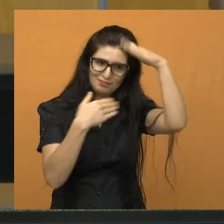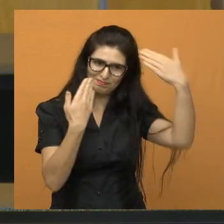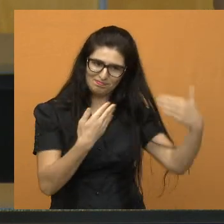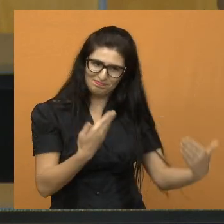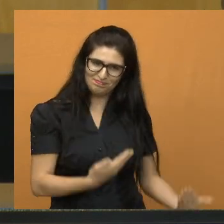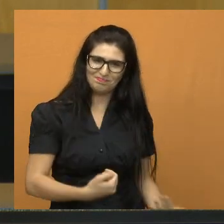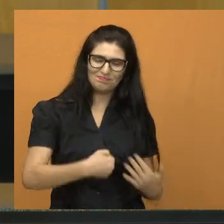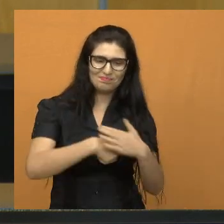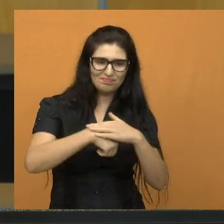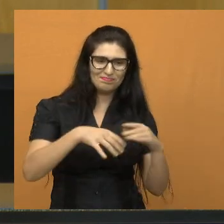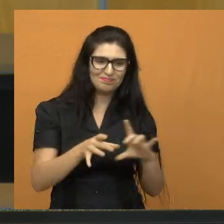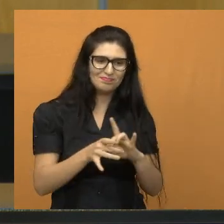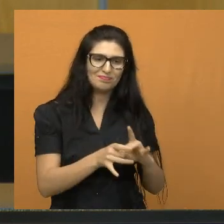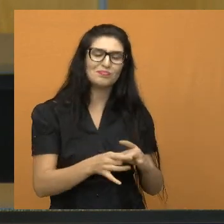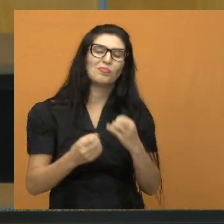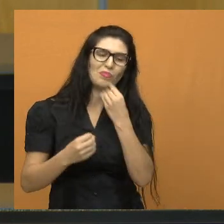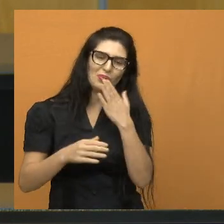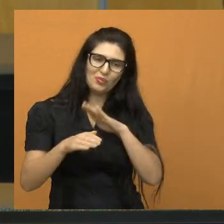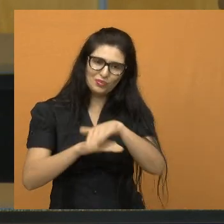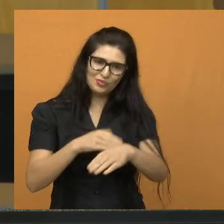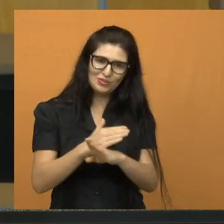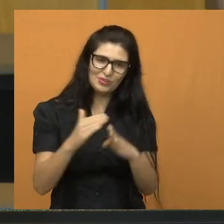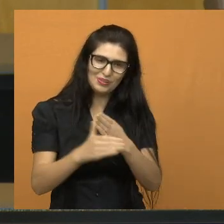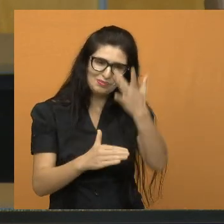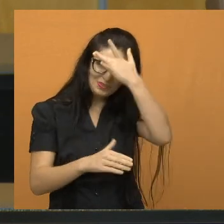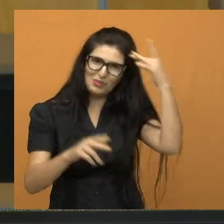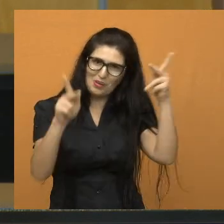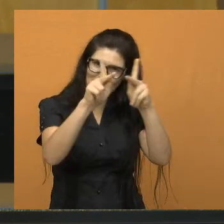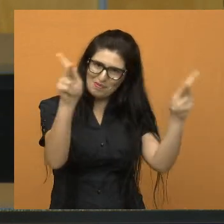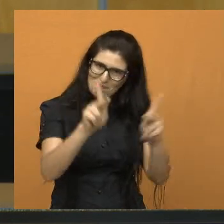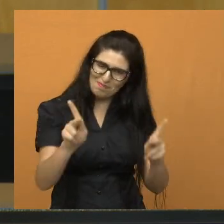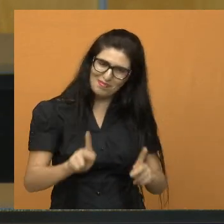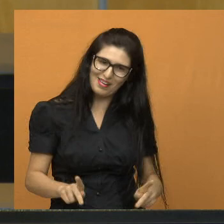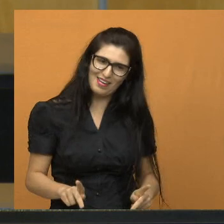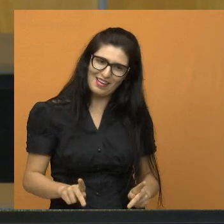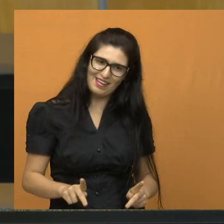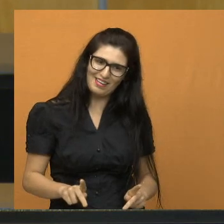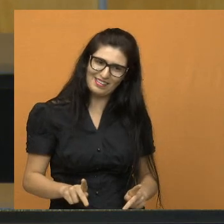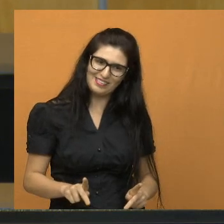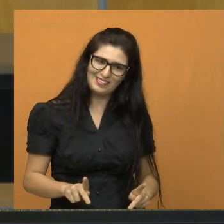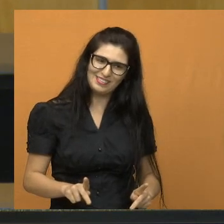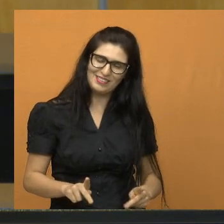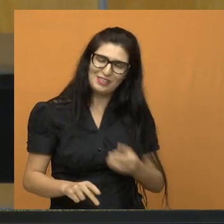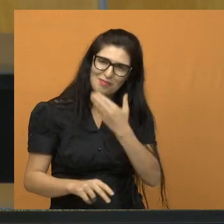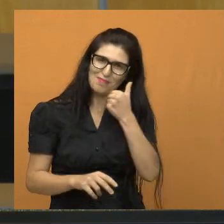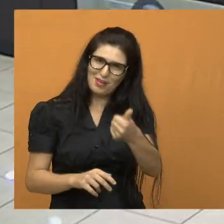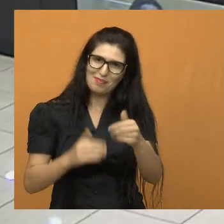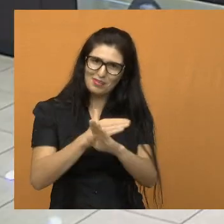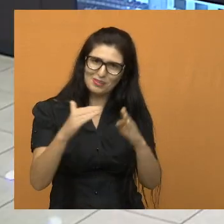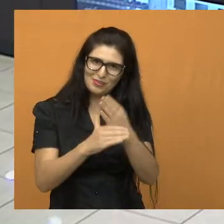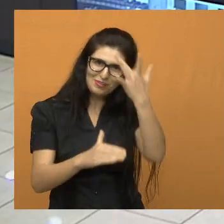solene. Então, boa noite a todos e paz e bem, como diz São Francisco de Assis.